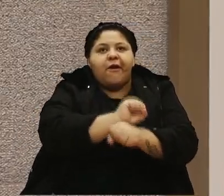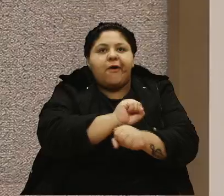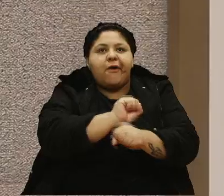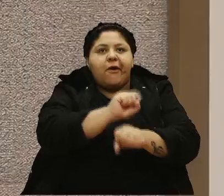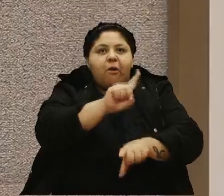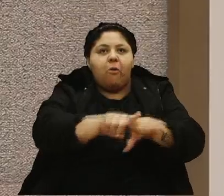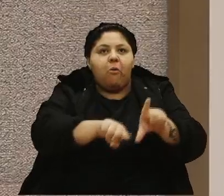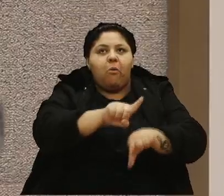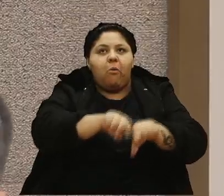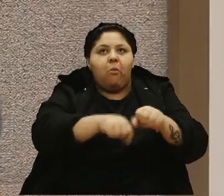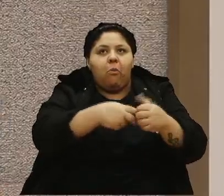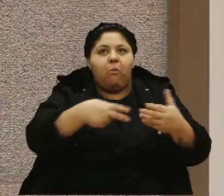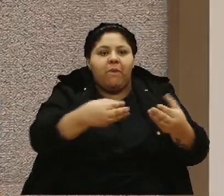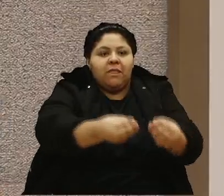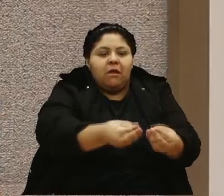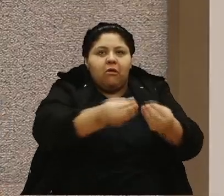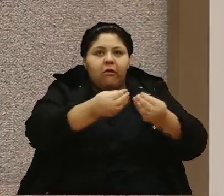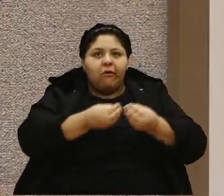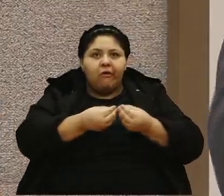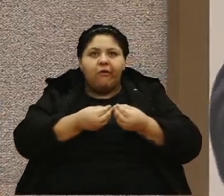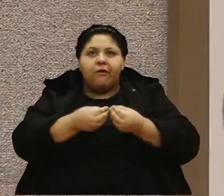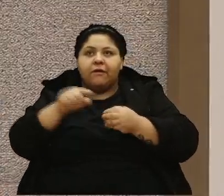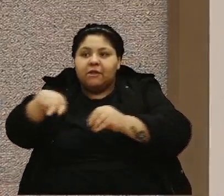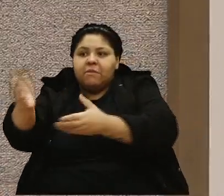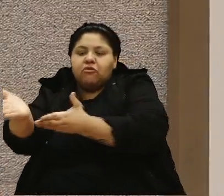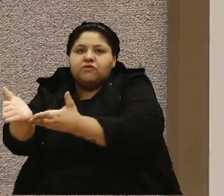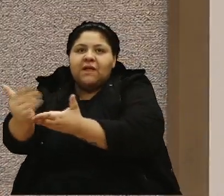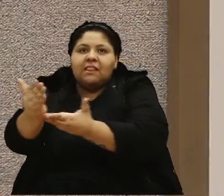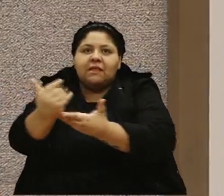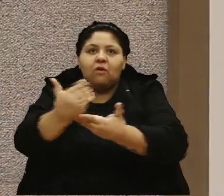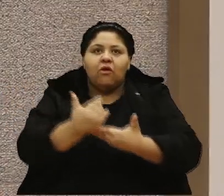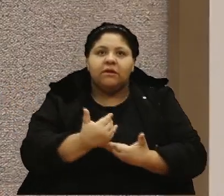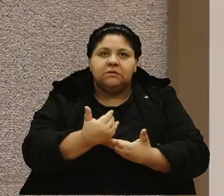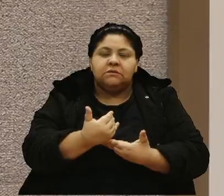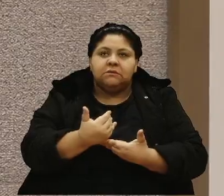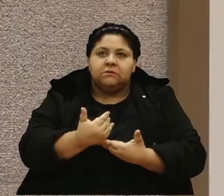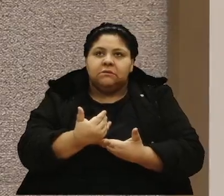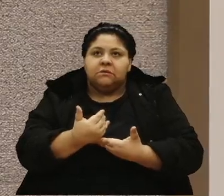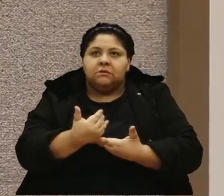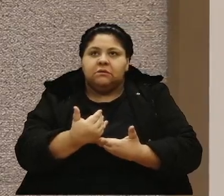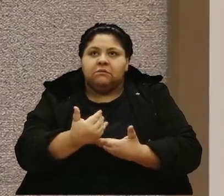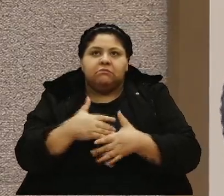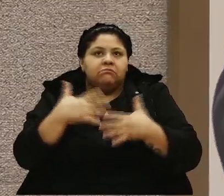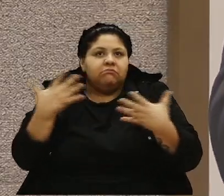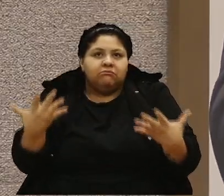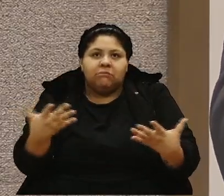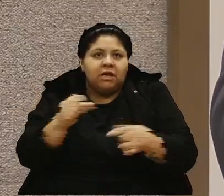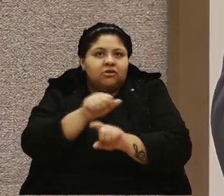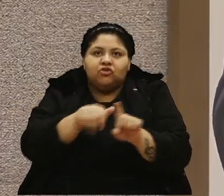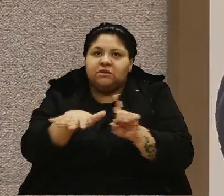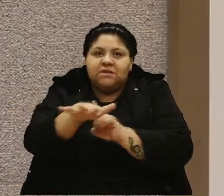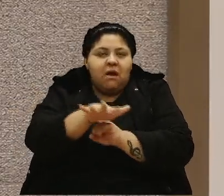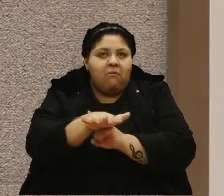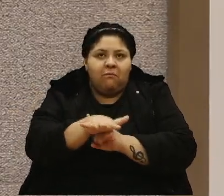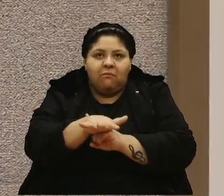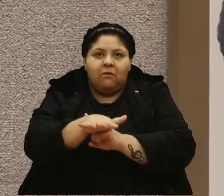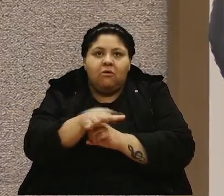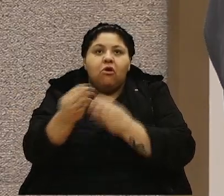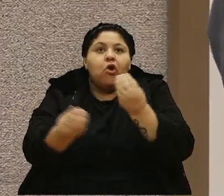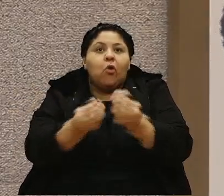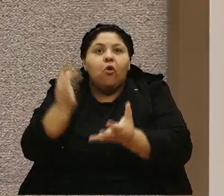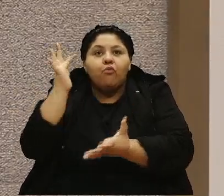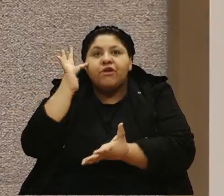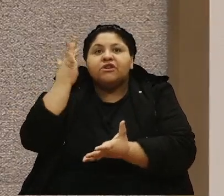material chegar na sua associação e os catadores, né? É uma questão social. Como